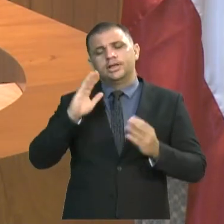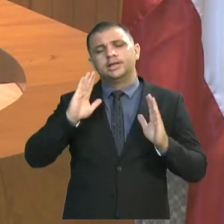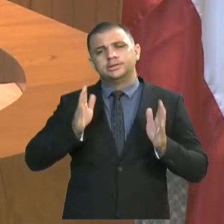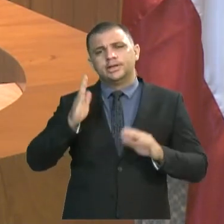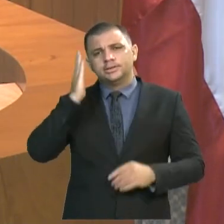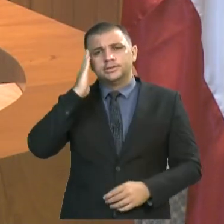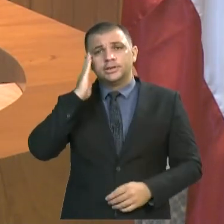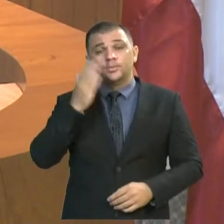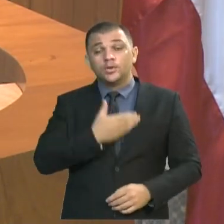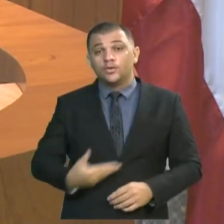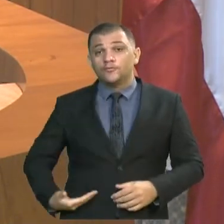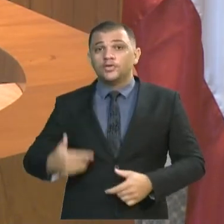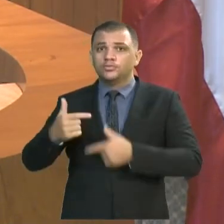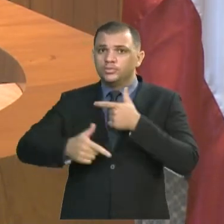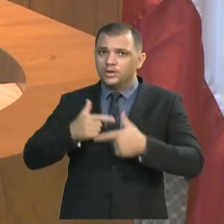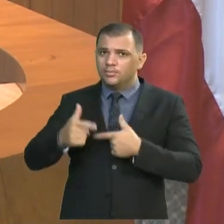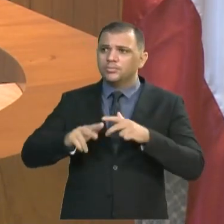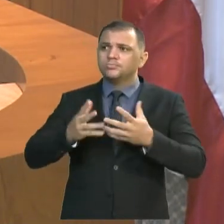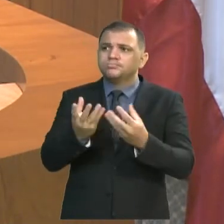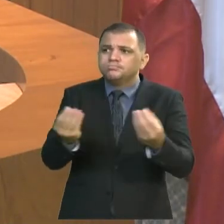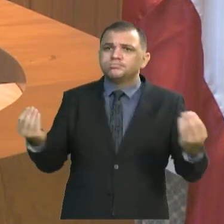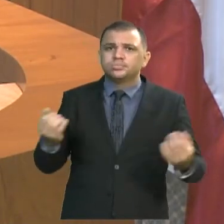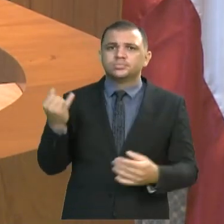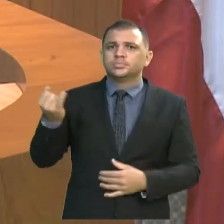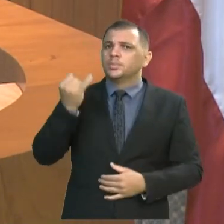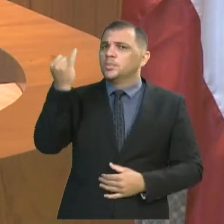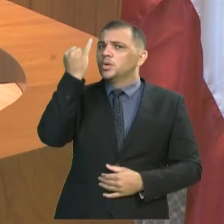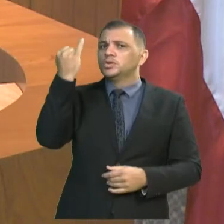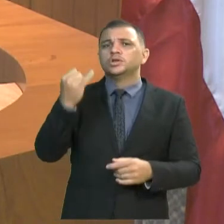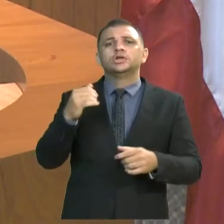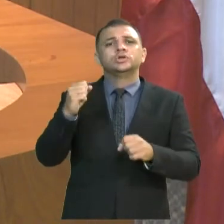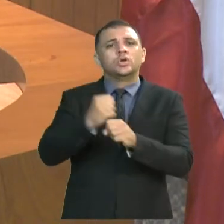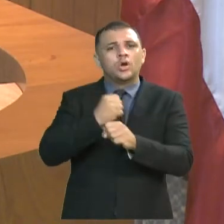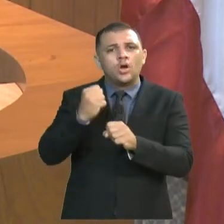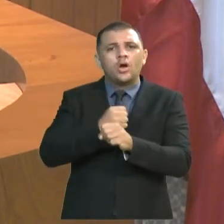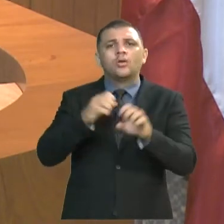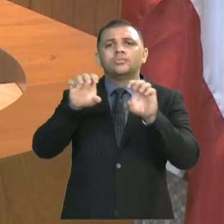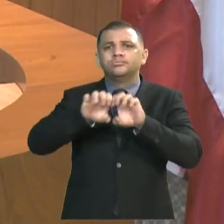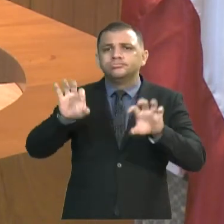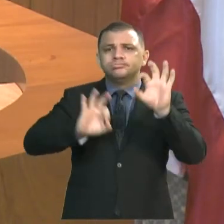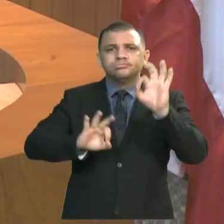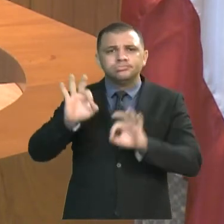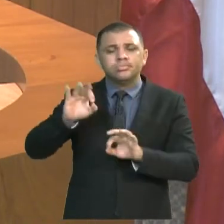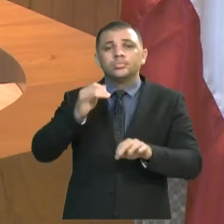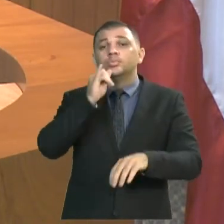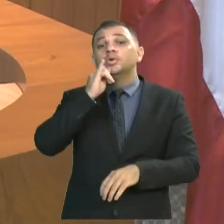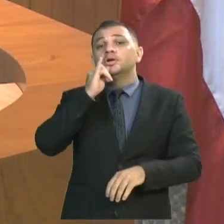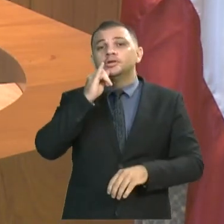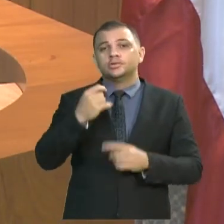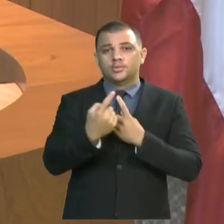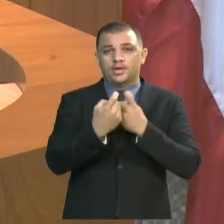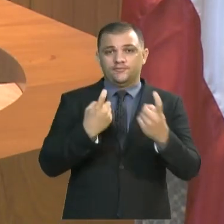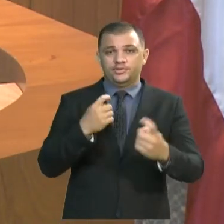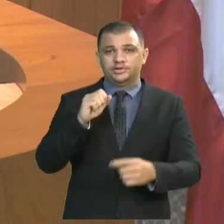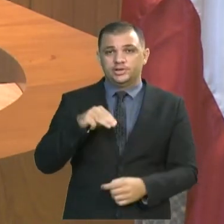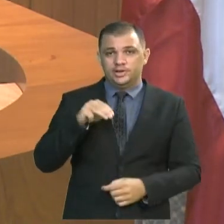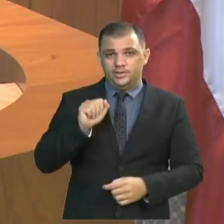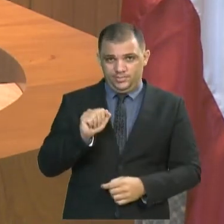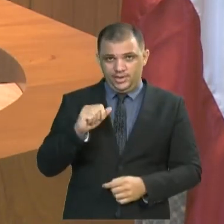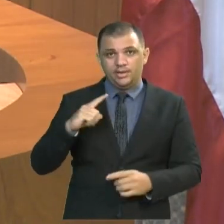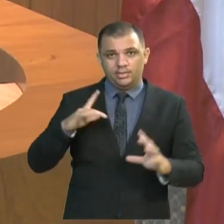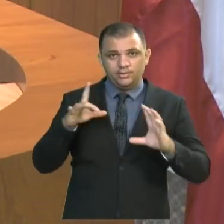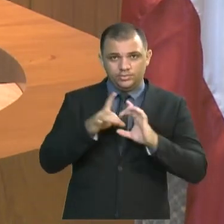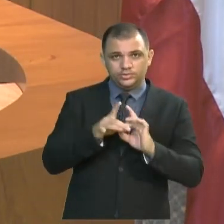grandes obras estruturantes, como, por exemplo, a MA, que liga Amarante a Sítio Novo, como